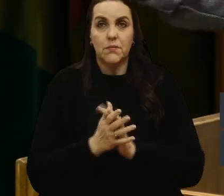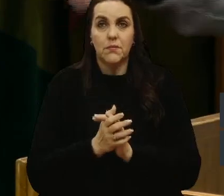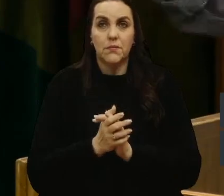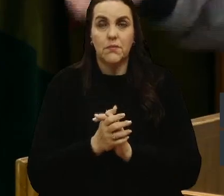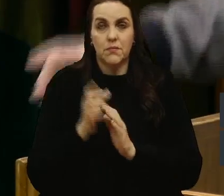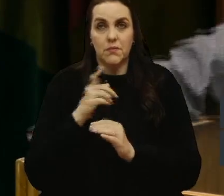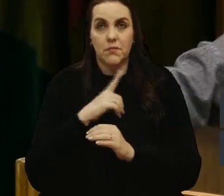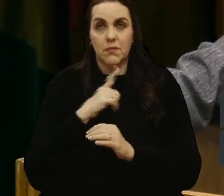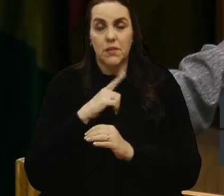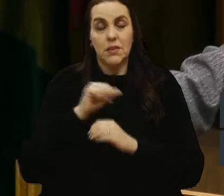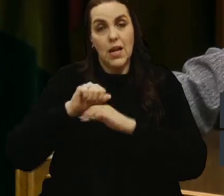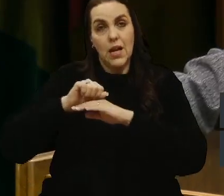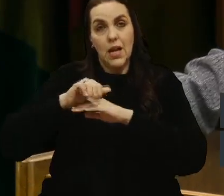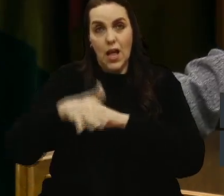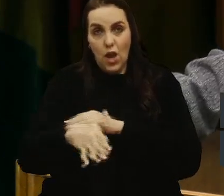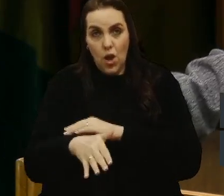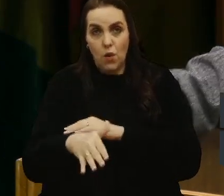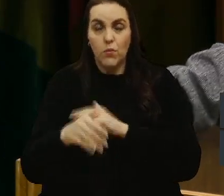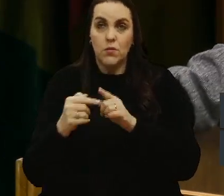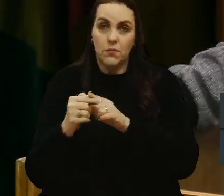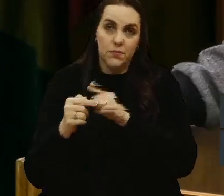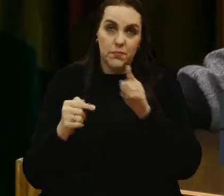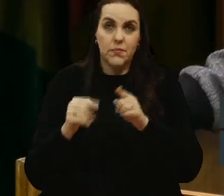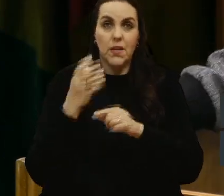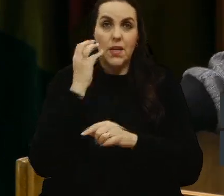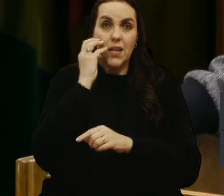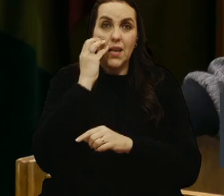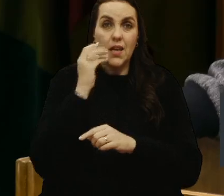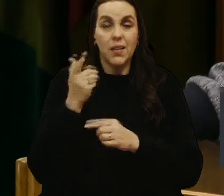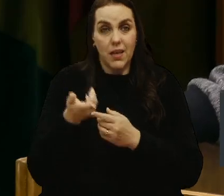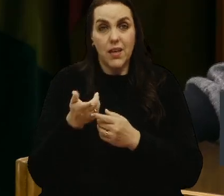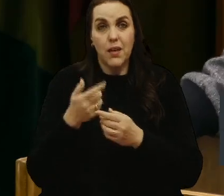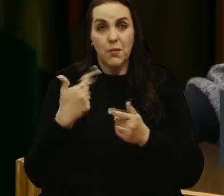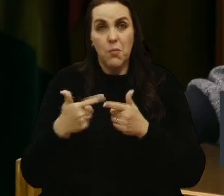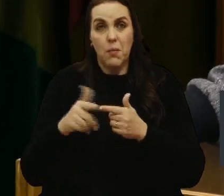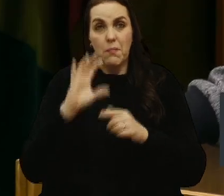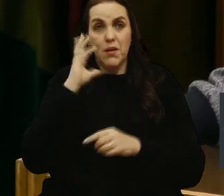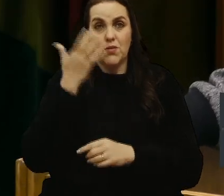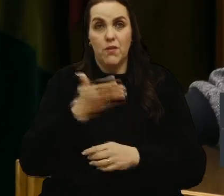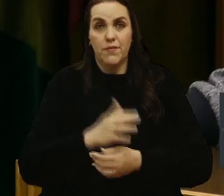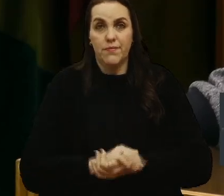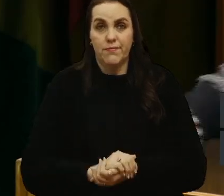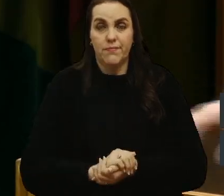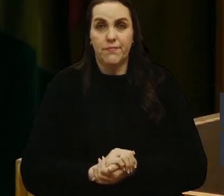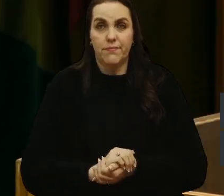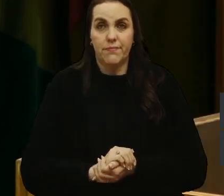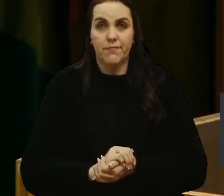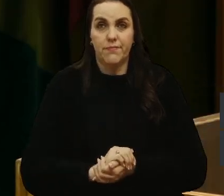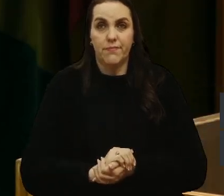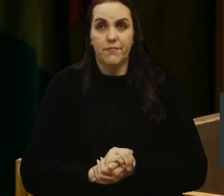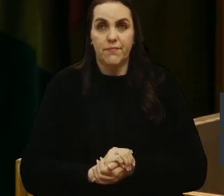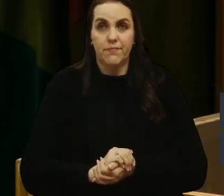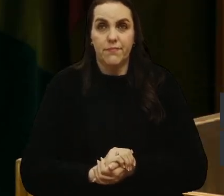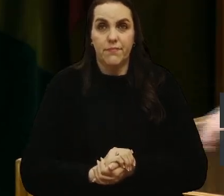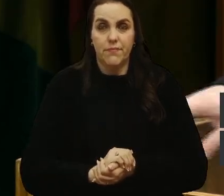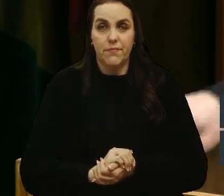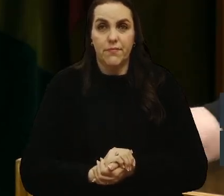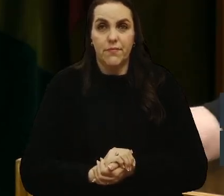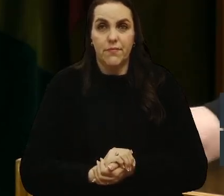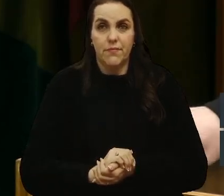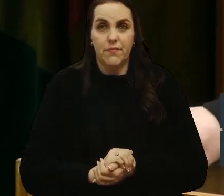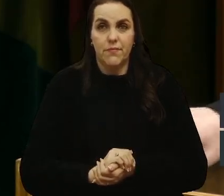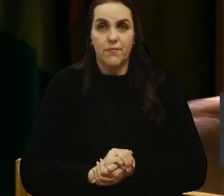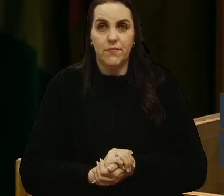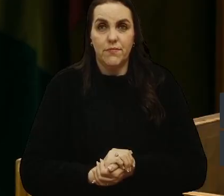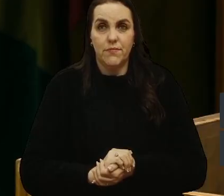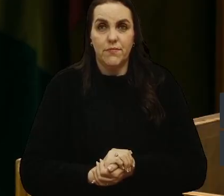que direciona Galópolis, Ana Rec, a gente tinha solucionado o problema. E, mais do que isso,